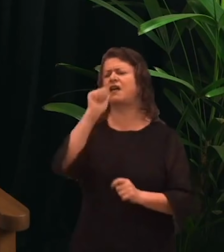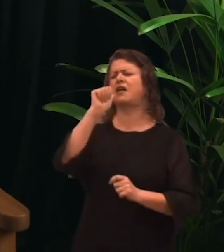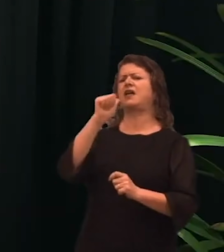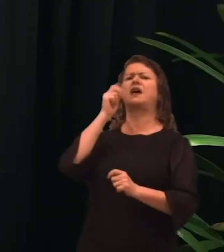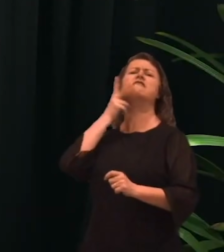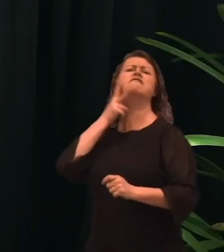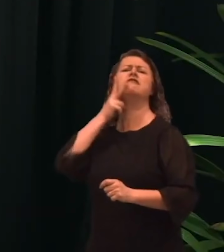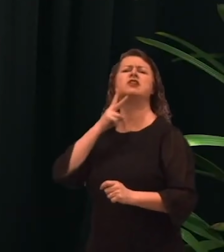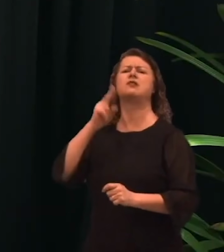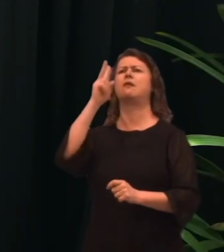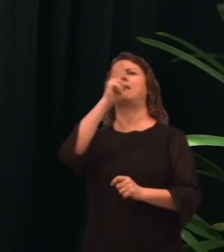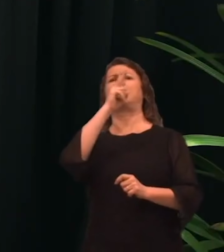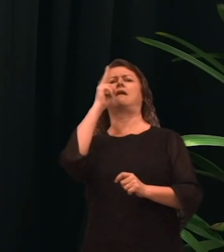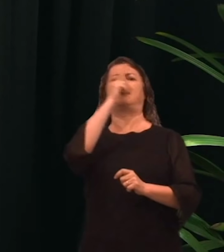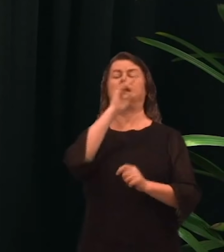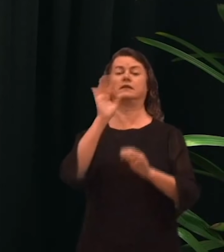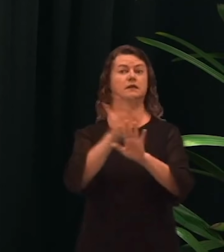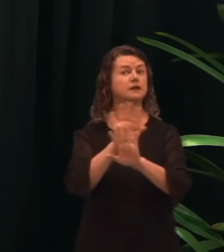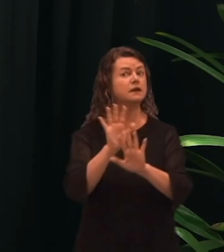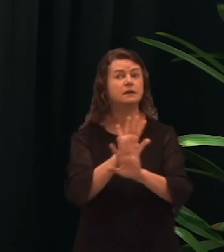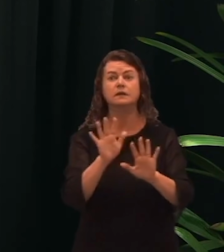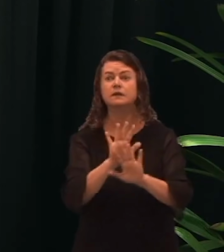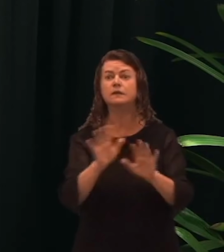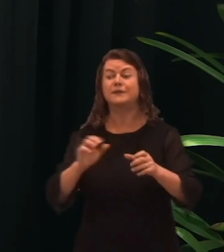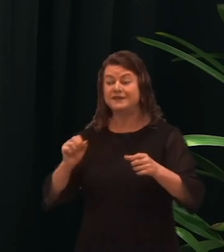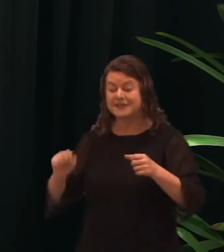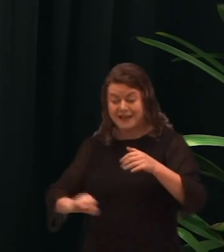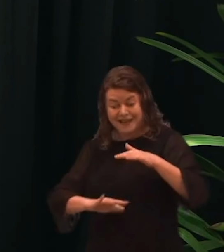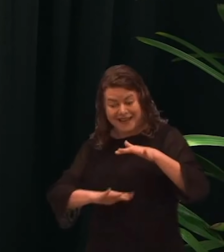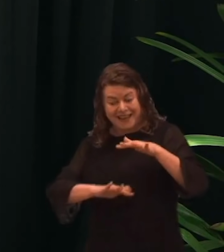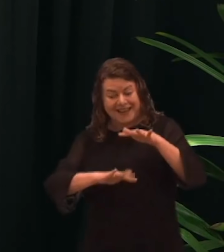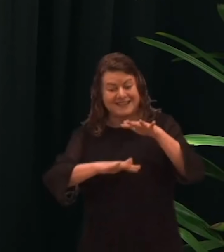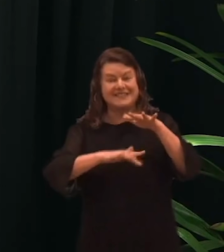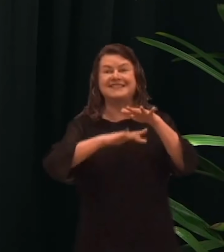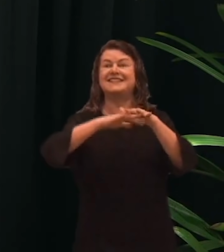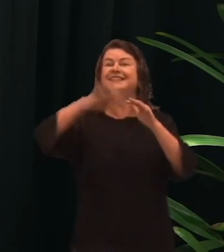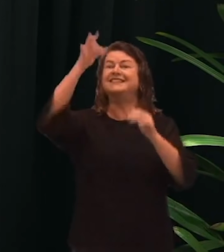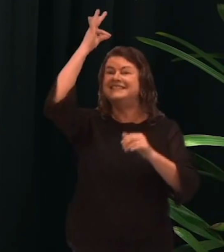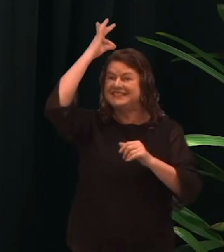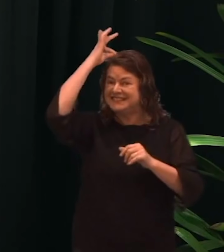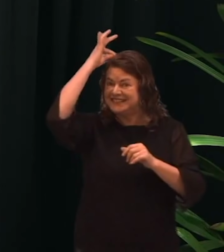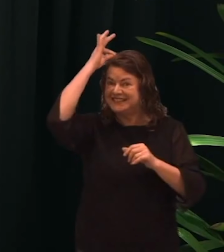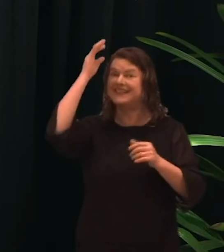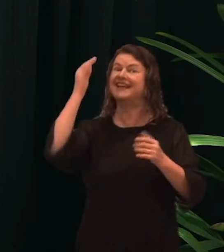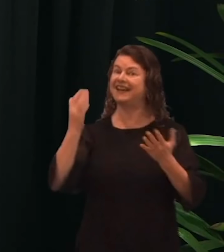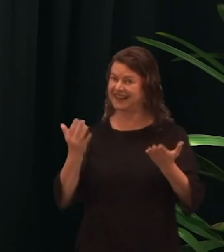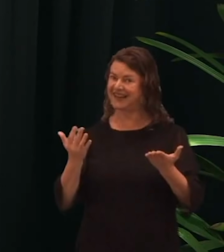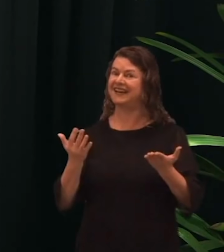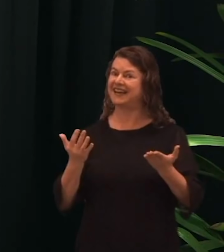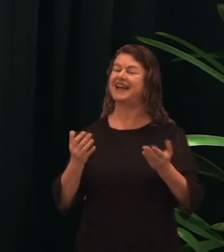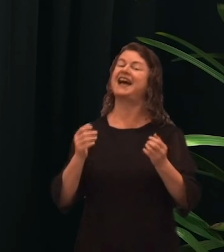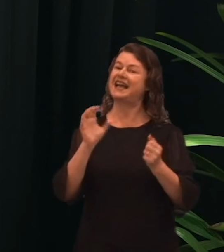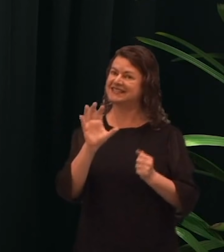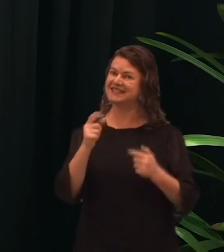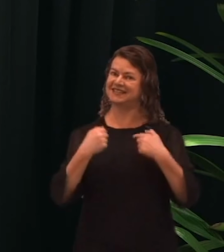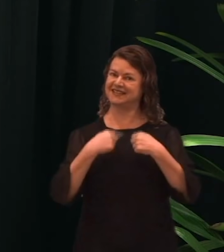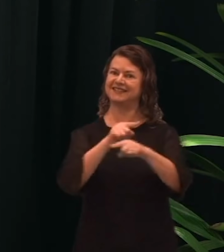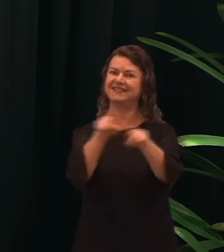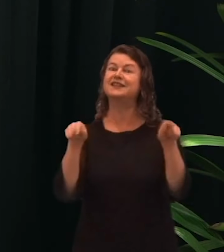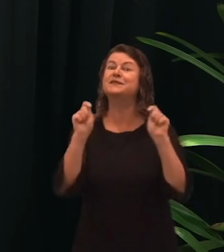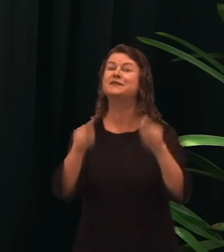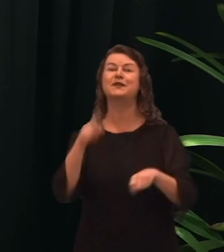18: não vos embriagueis com vinho, mas enchei-vos do Espírito, e dessa forma